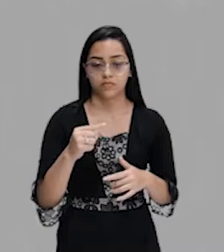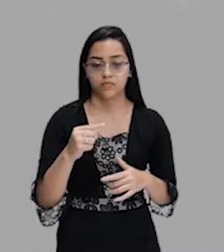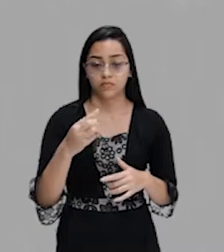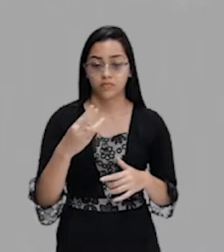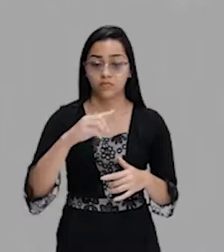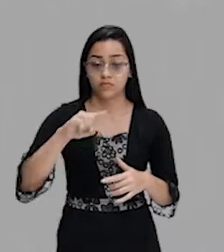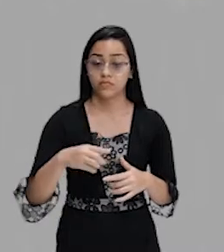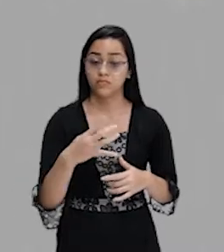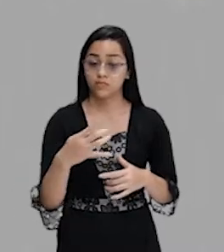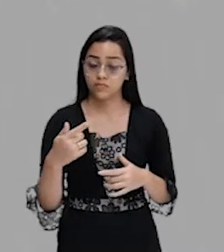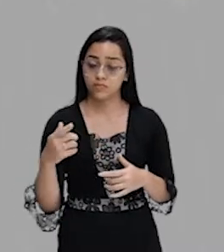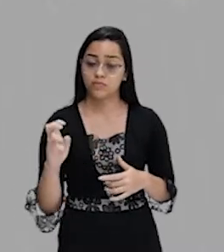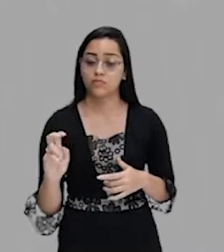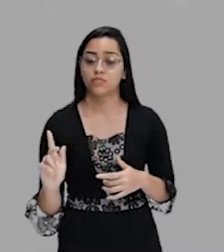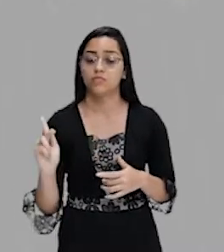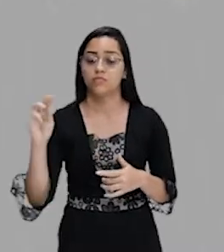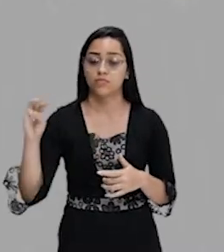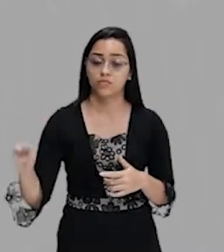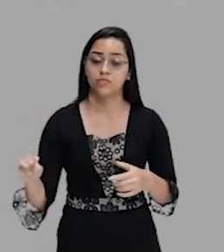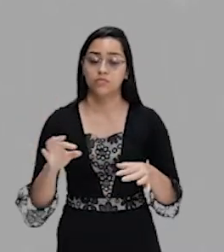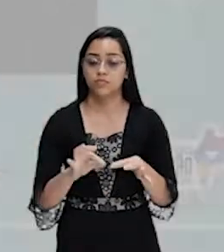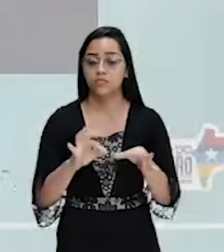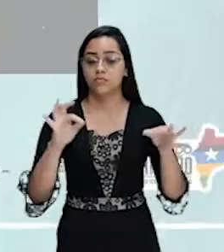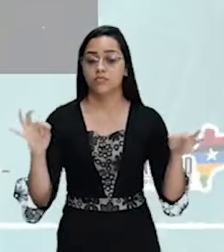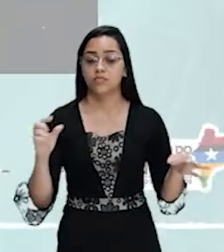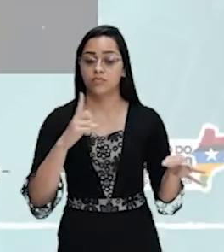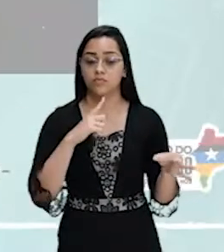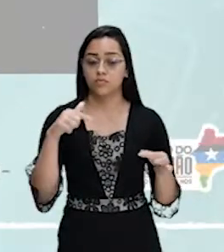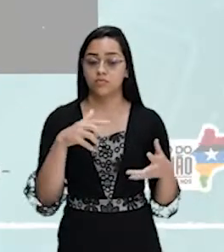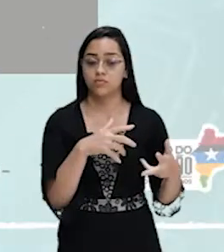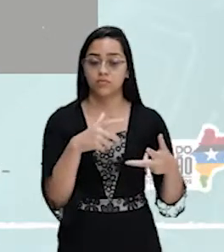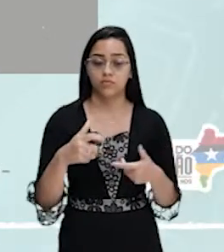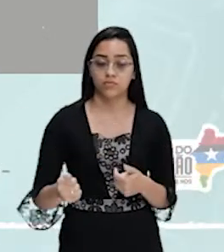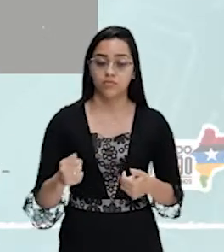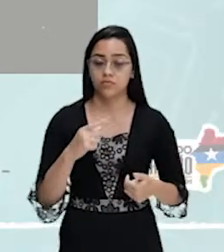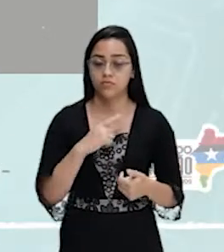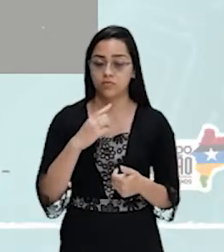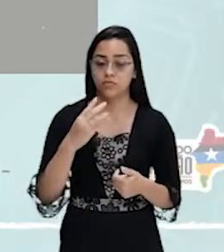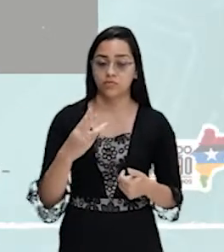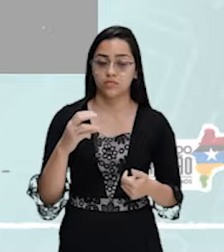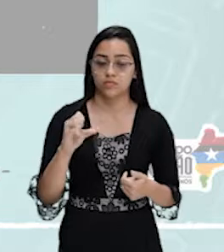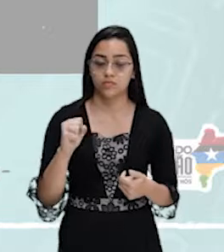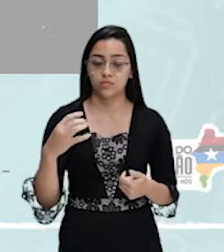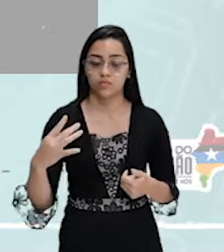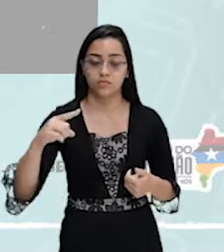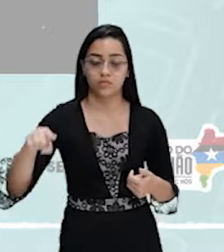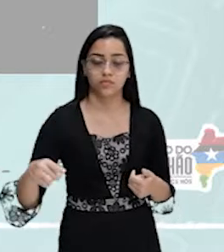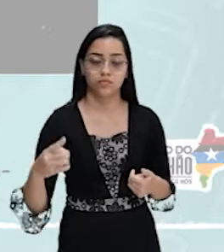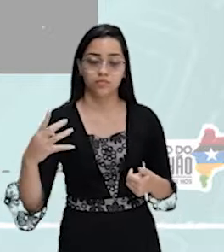3.475 quilômetros, tá ok? A distância que a Lua está da Terra aí é de